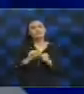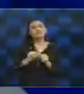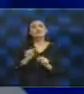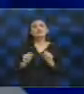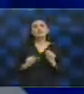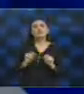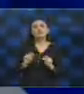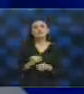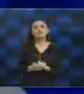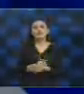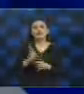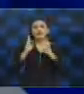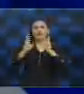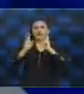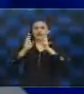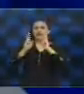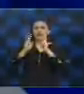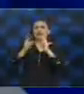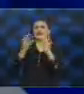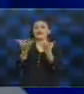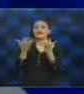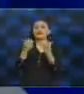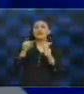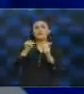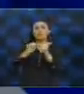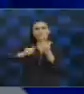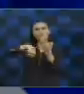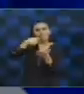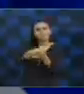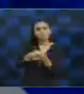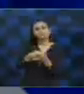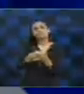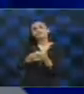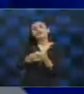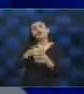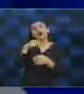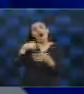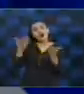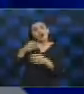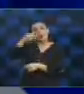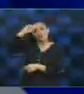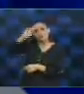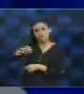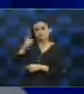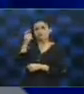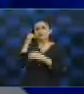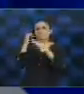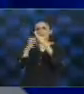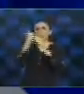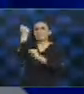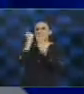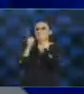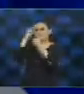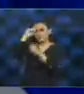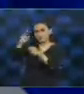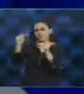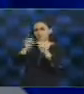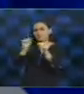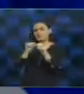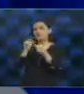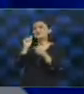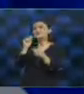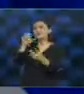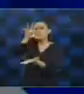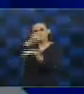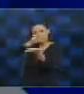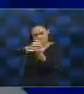com quem está reclamando, querendo a tarifa social. Vamos agora obrigar a empresa a procurar, sob nossa supervisão, para imediatamente fazer esse